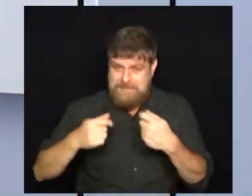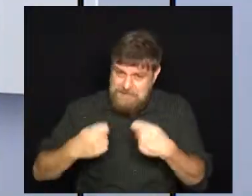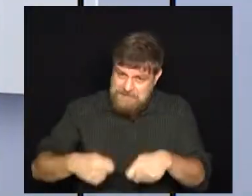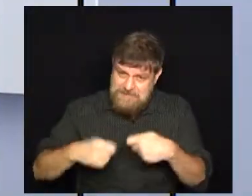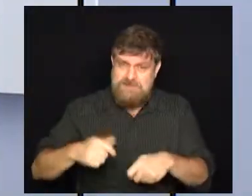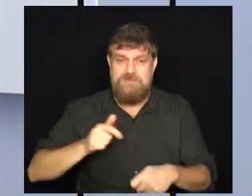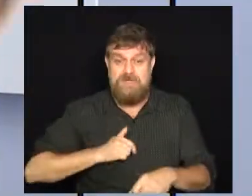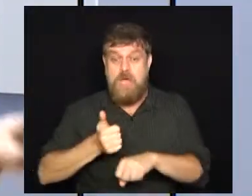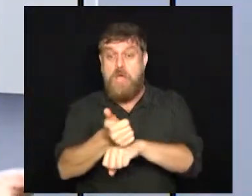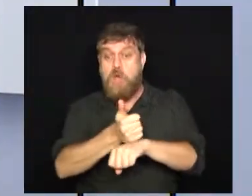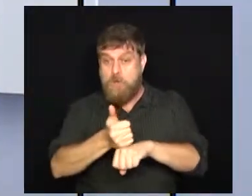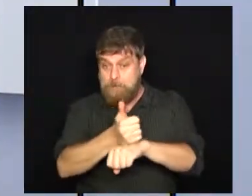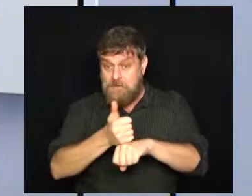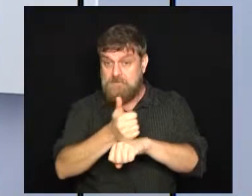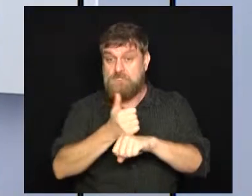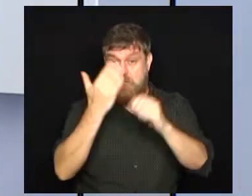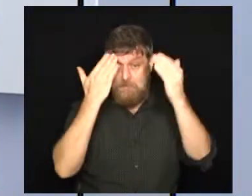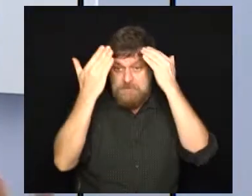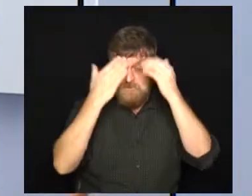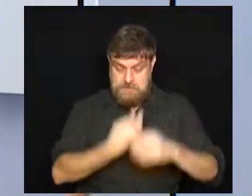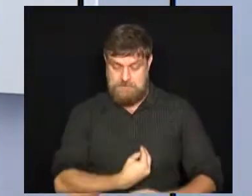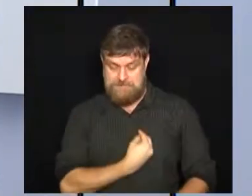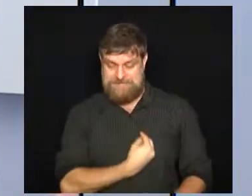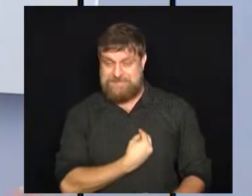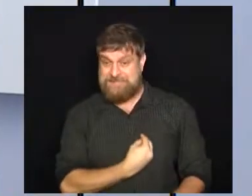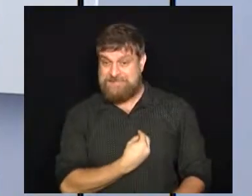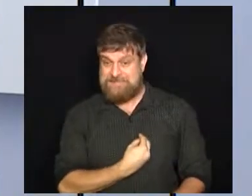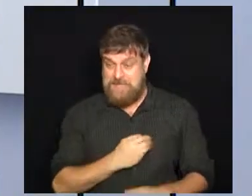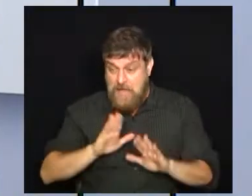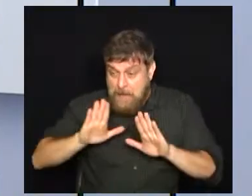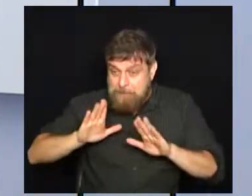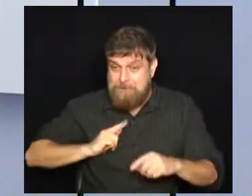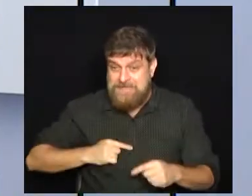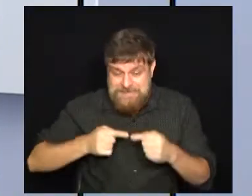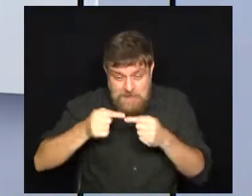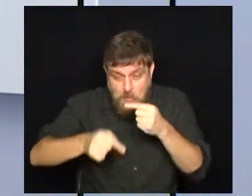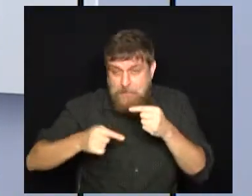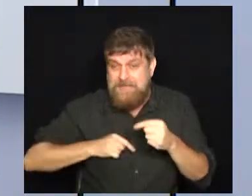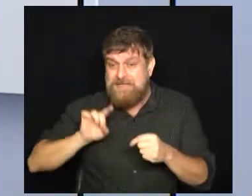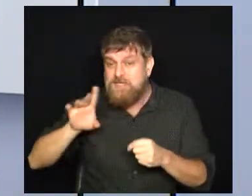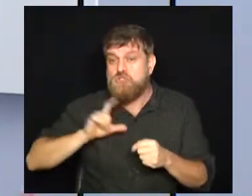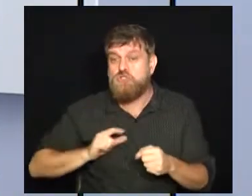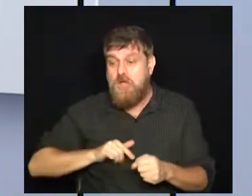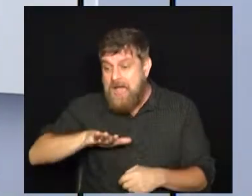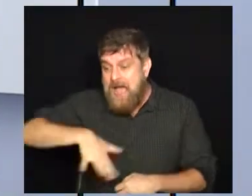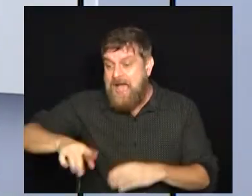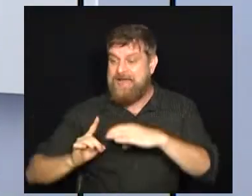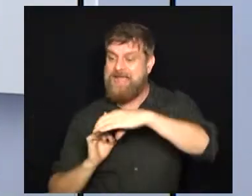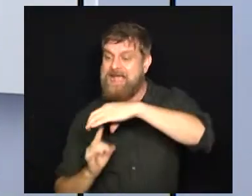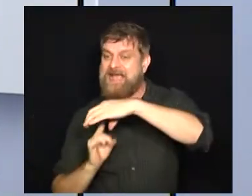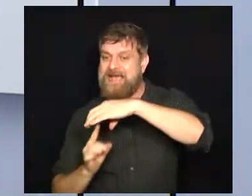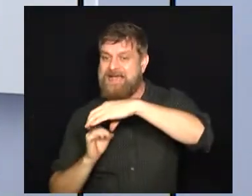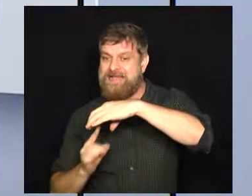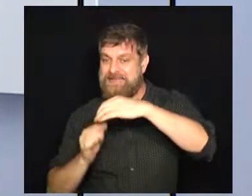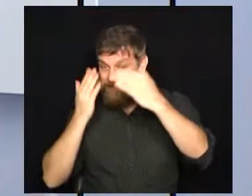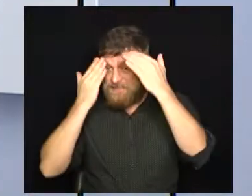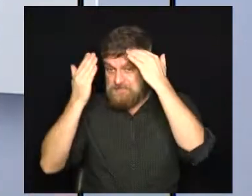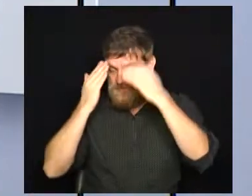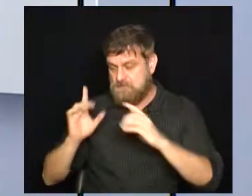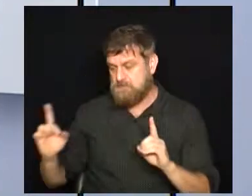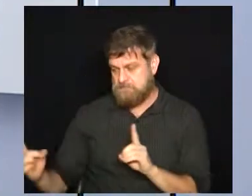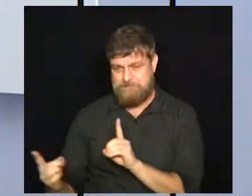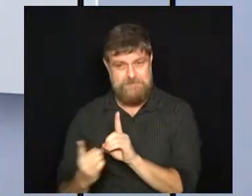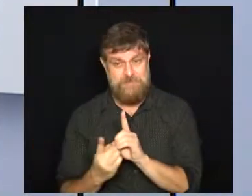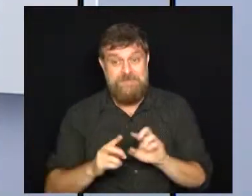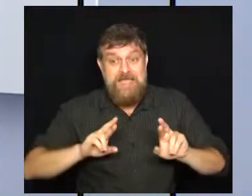tenha um profissional na área da psicologia, mas ele não tem o caráter de fazer tratamento clínico, não é isso. O que é o centro